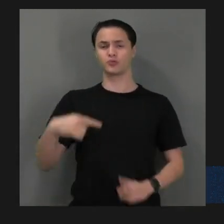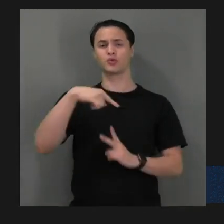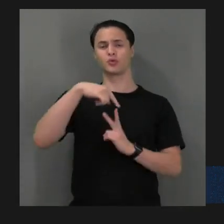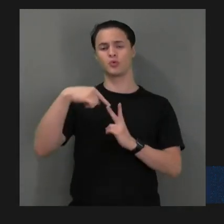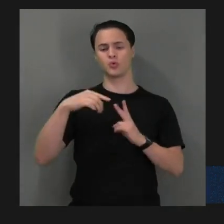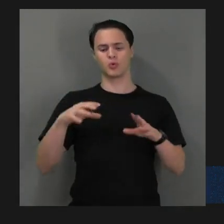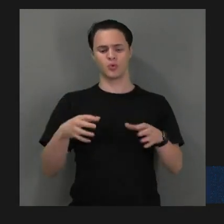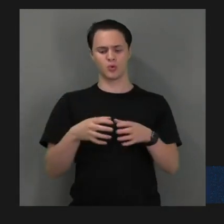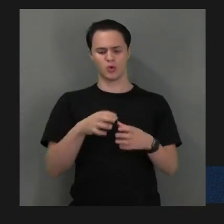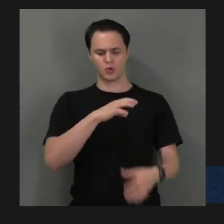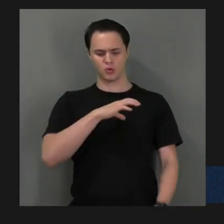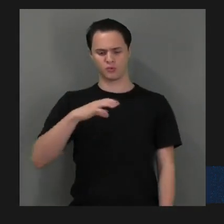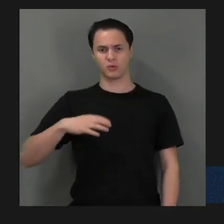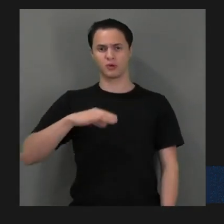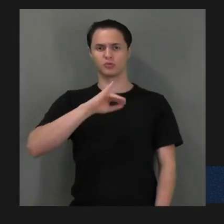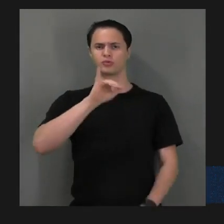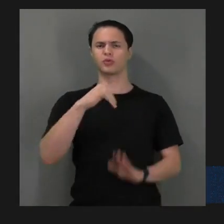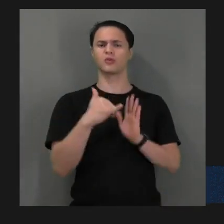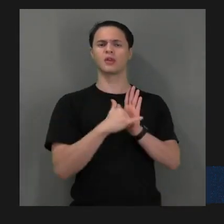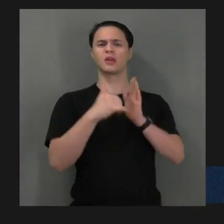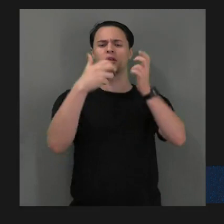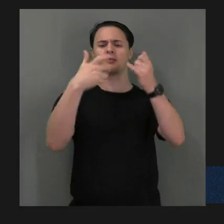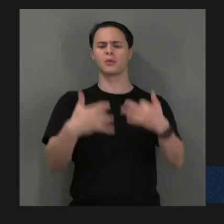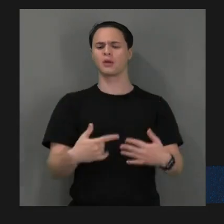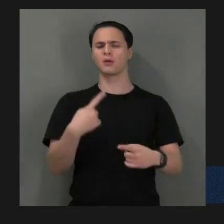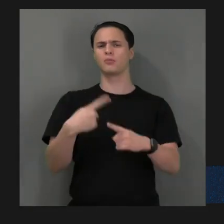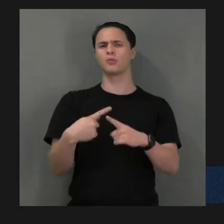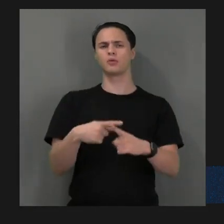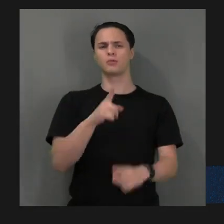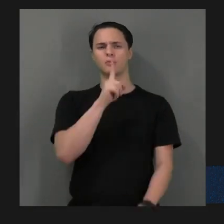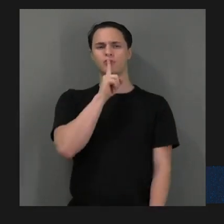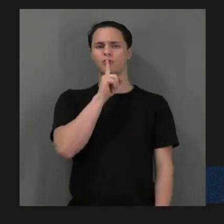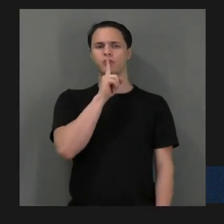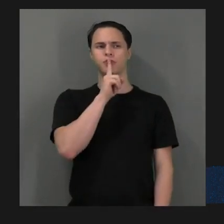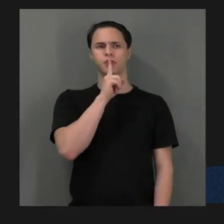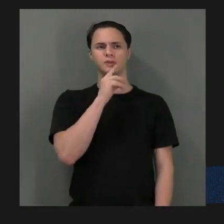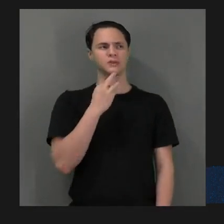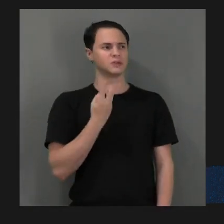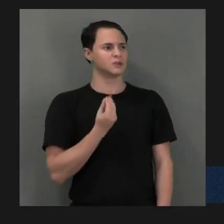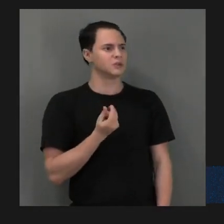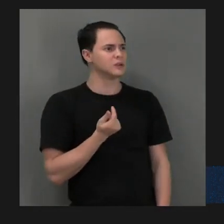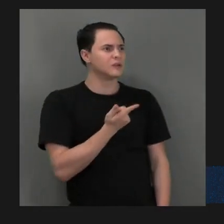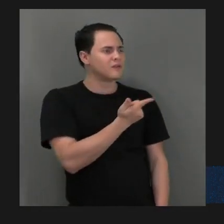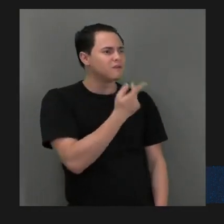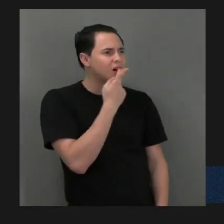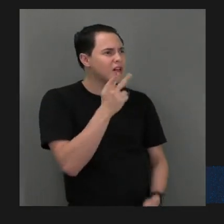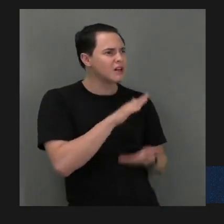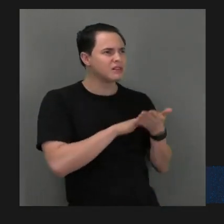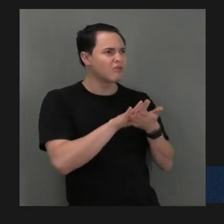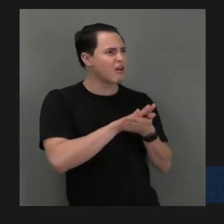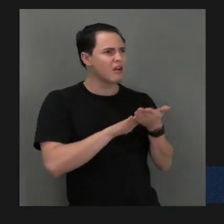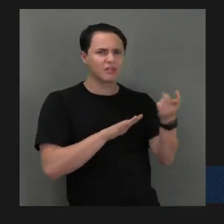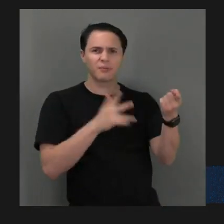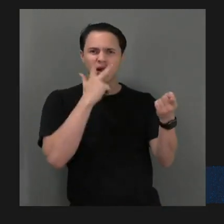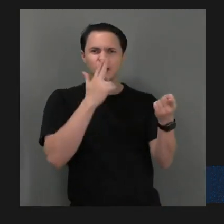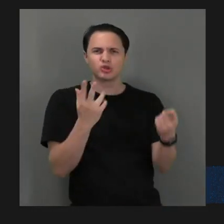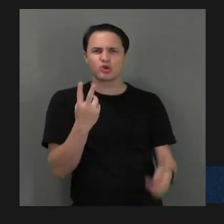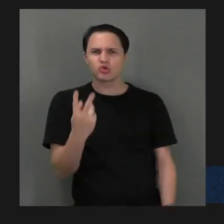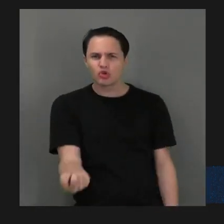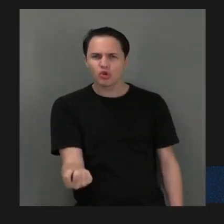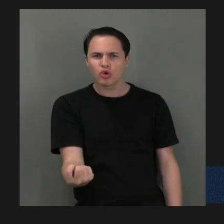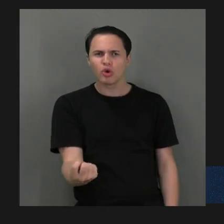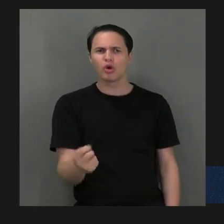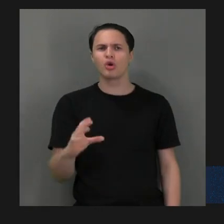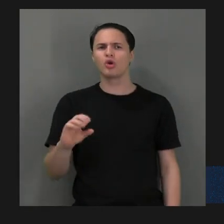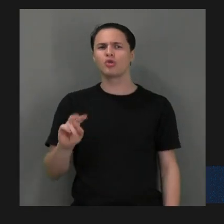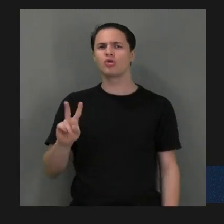para justificar o porquê desse silêncio ensurdecedor e covarde do governo brasileiro